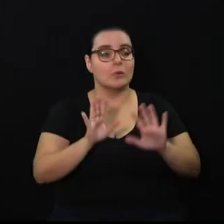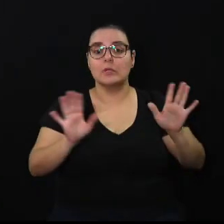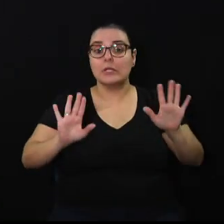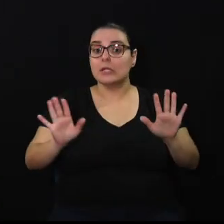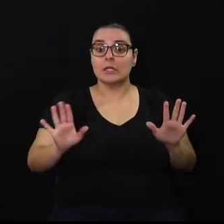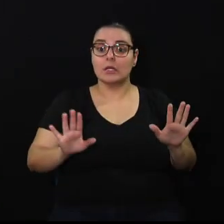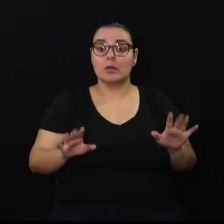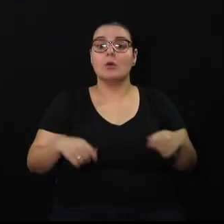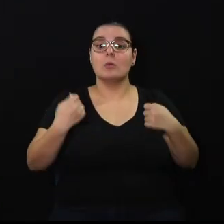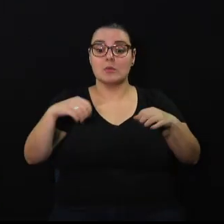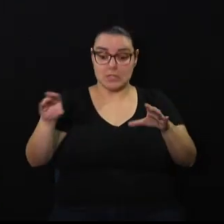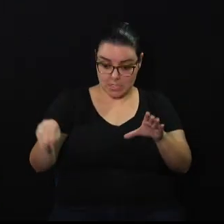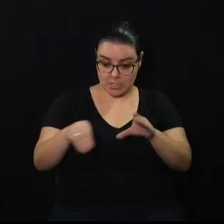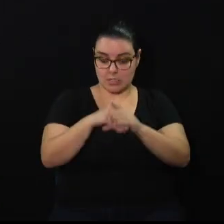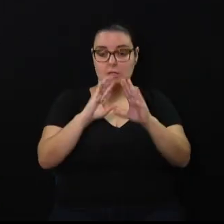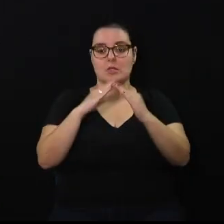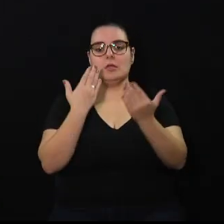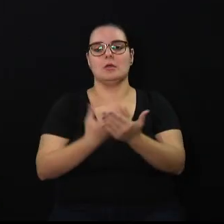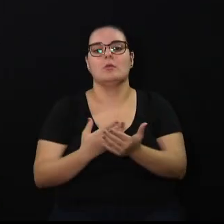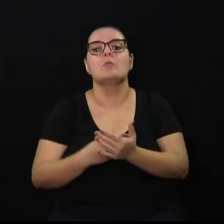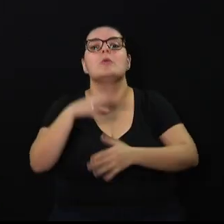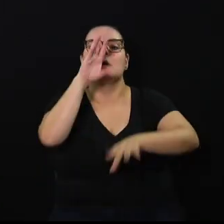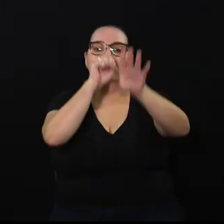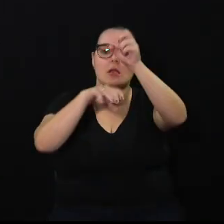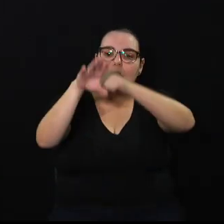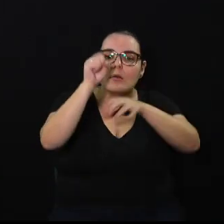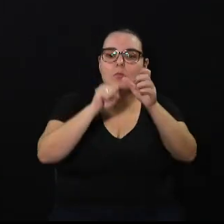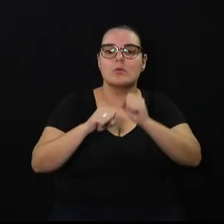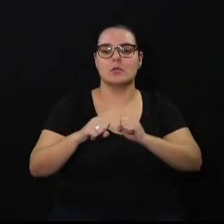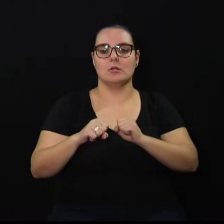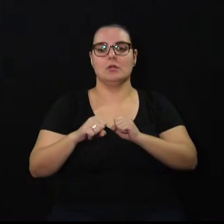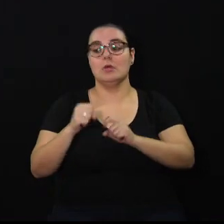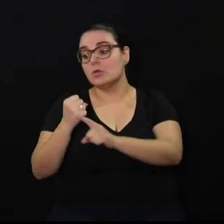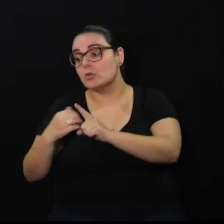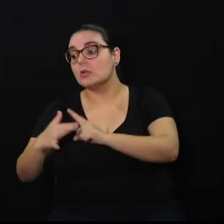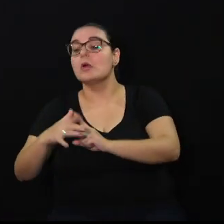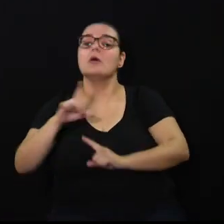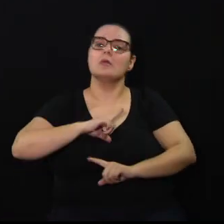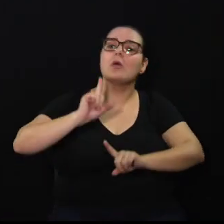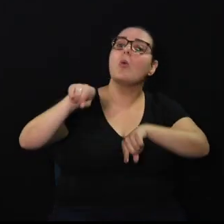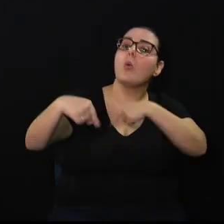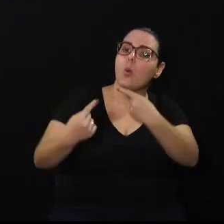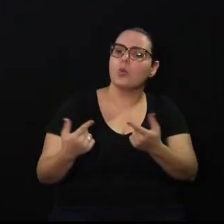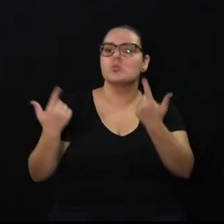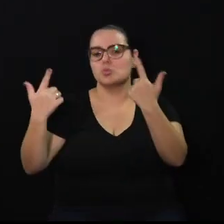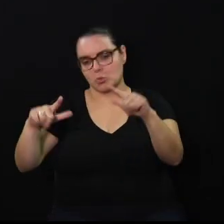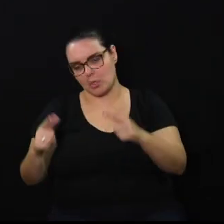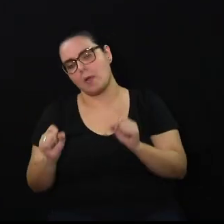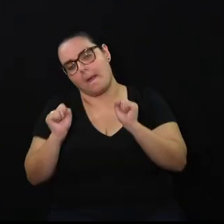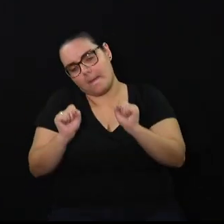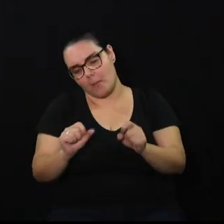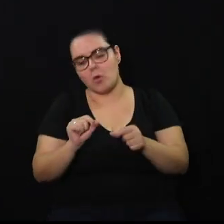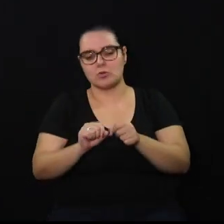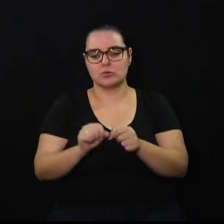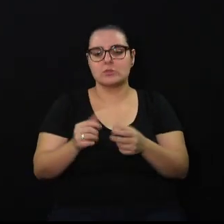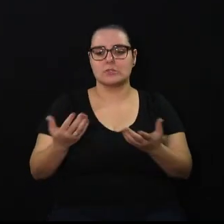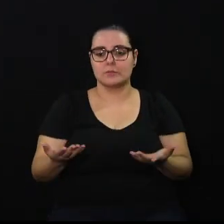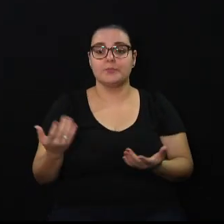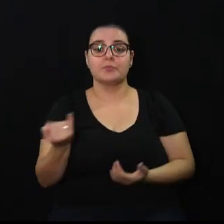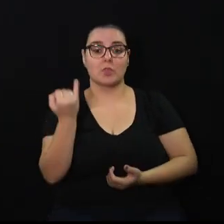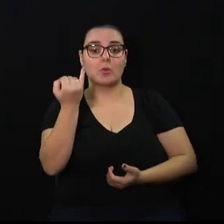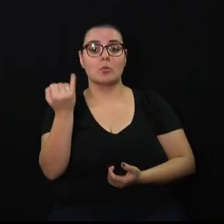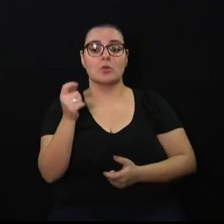precisa estar dentro da escola para aprender nessa socializar e tem outros espaços que ele pode fazer isso e é muito importante então a